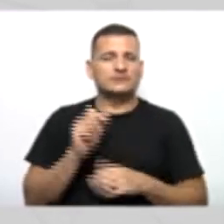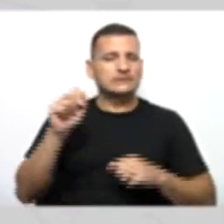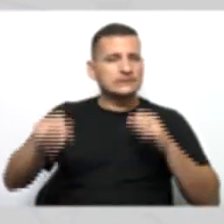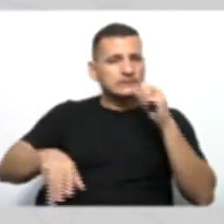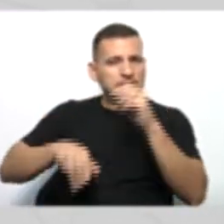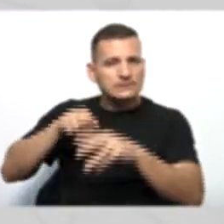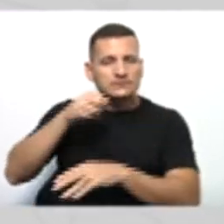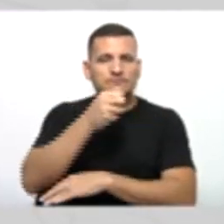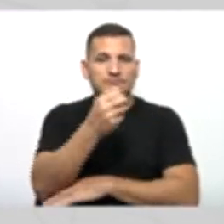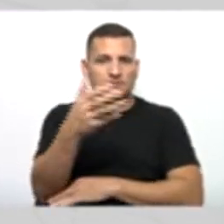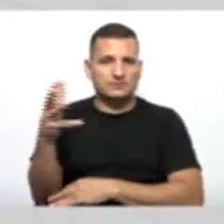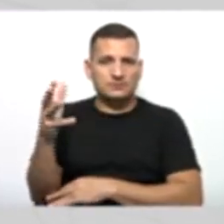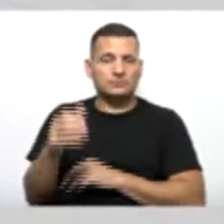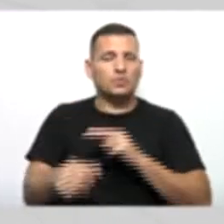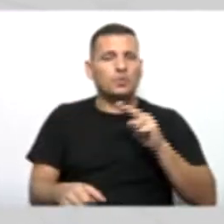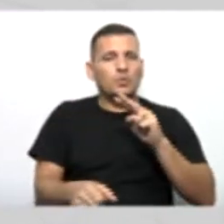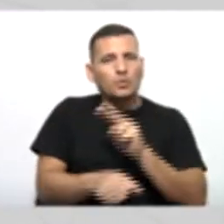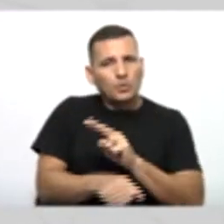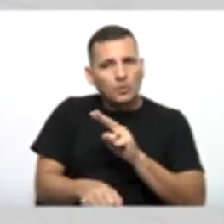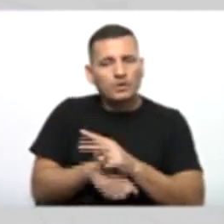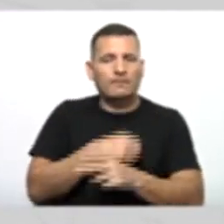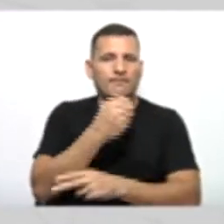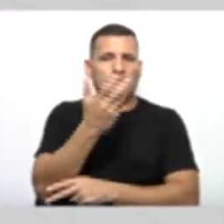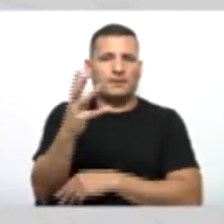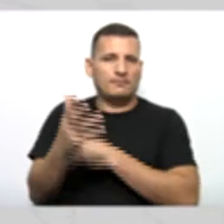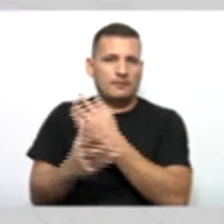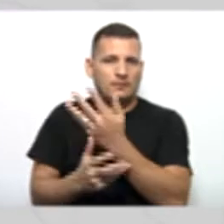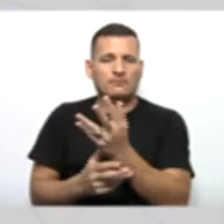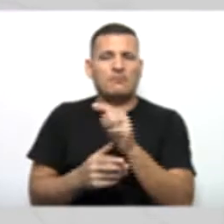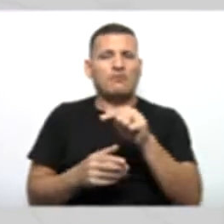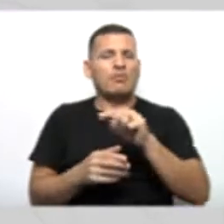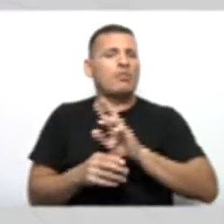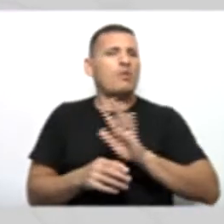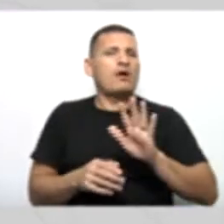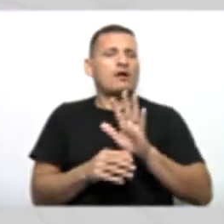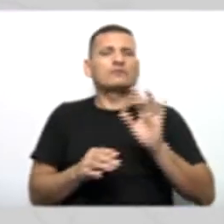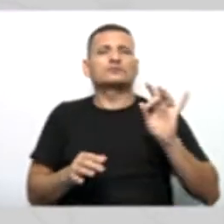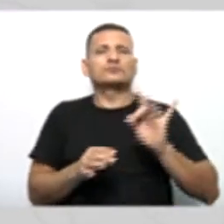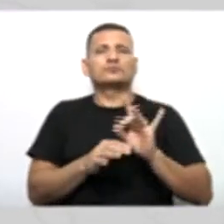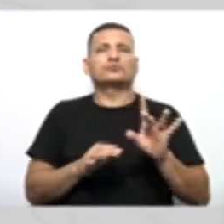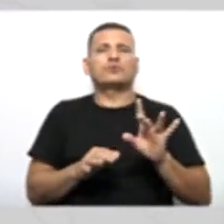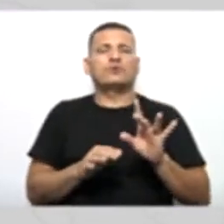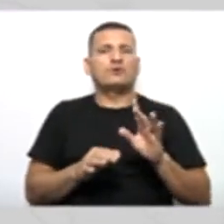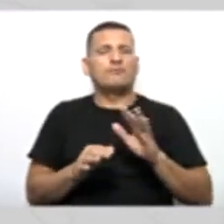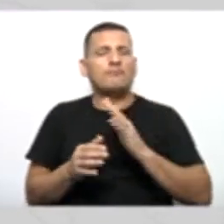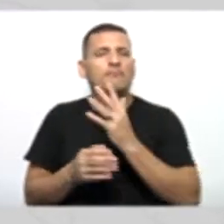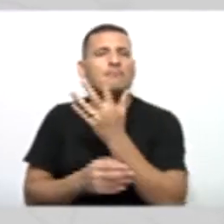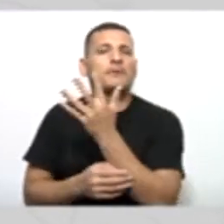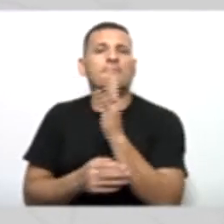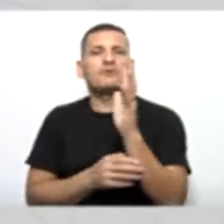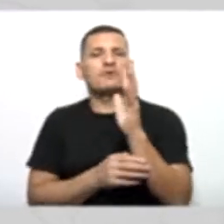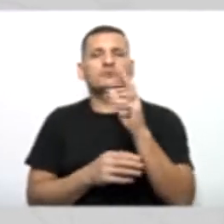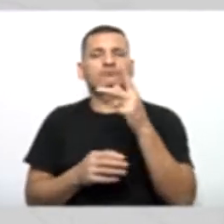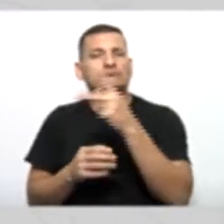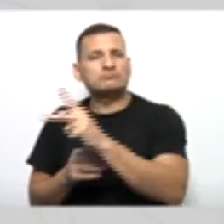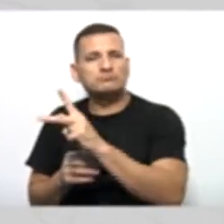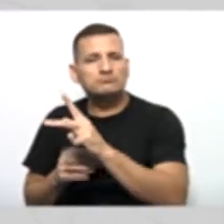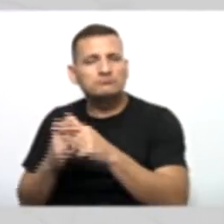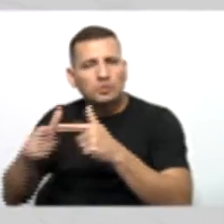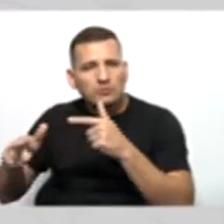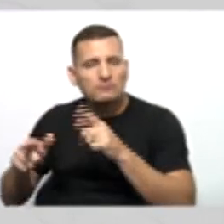a conservação do meio ambiente, não era só uma questão de meio ambiente em si, mas uma questão também